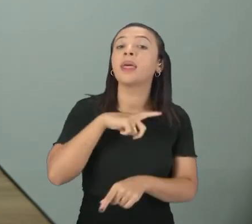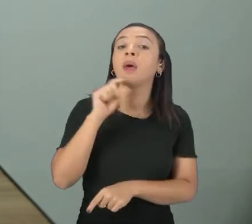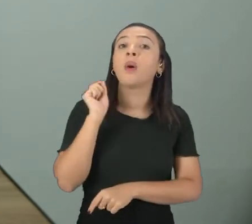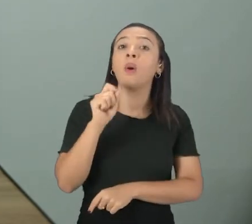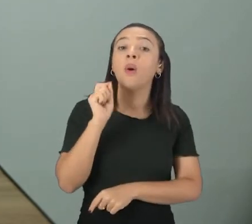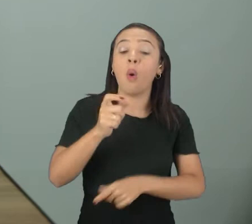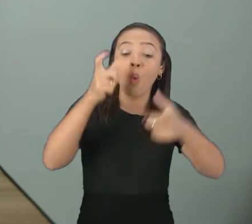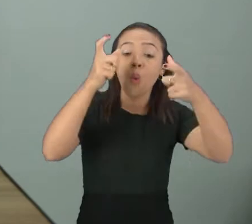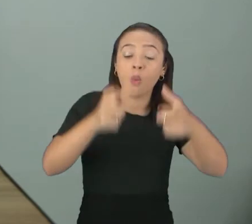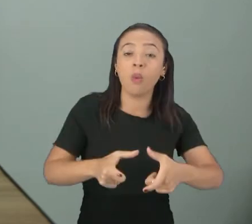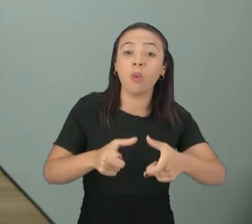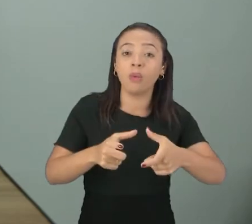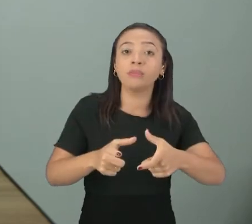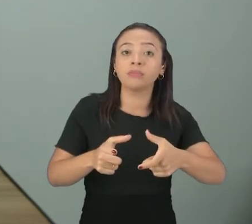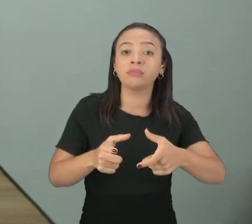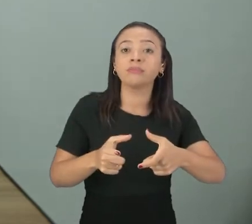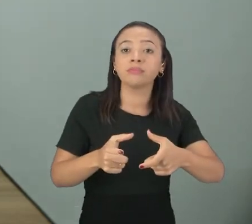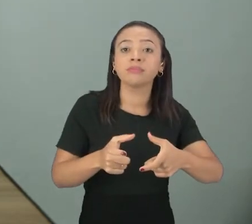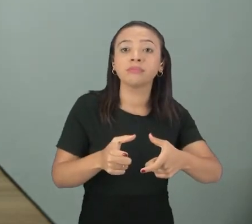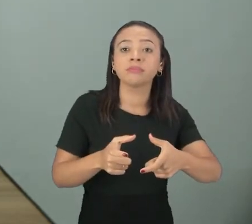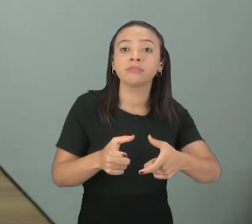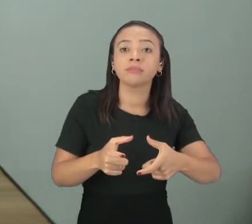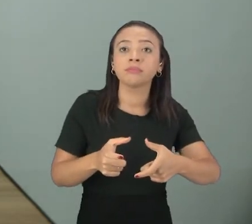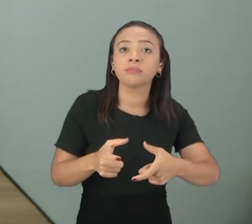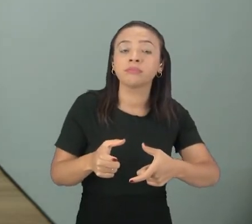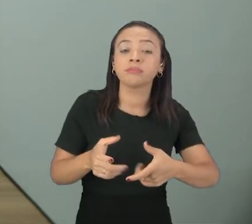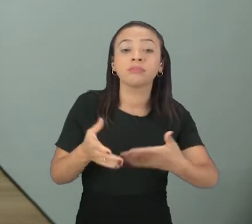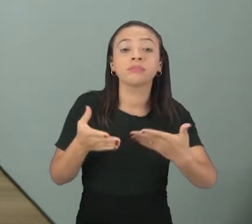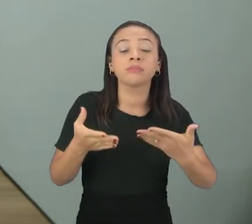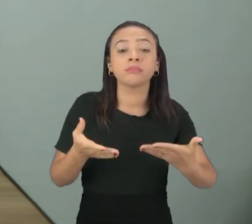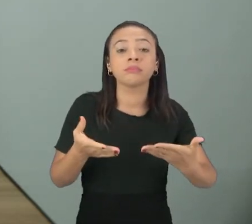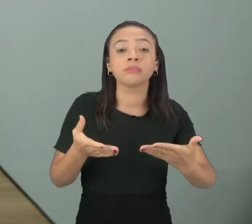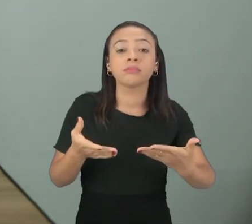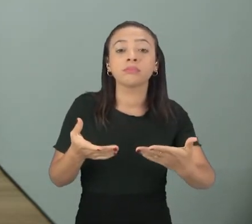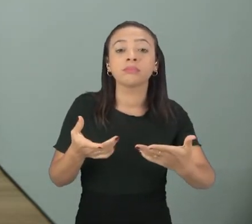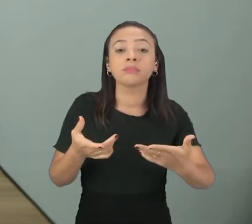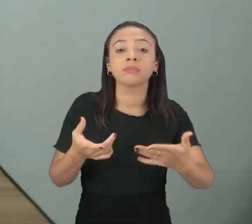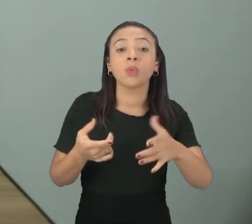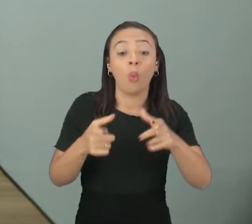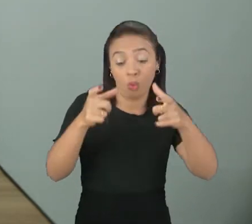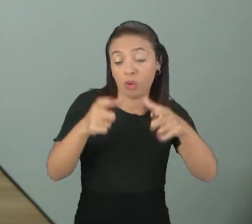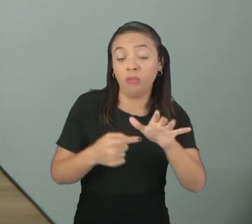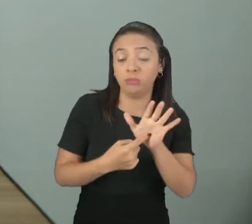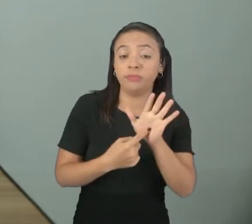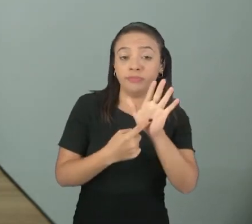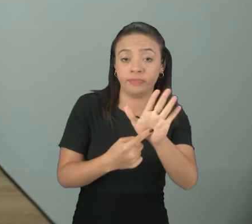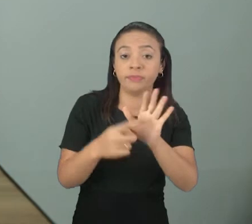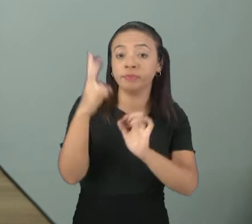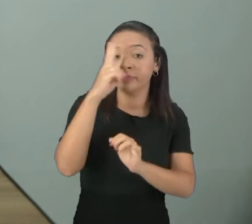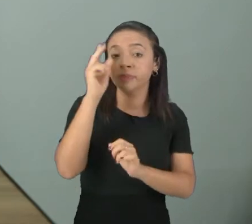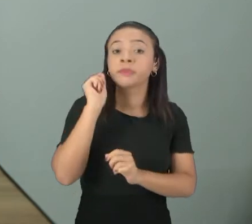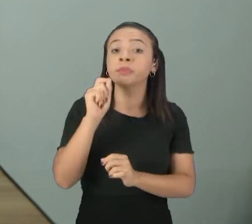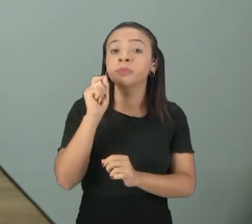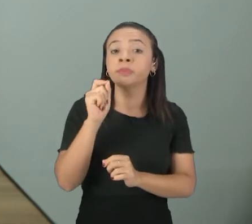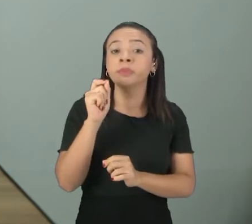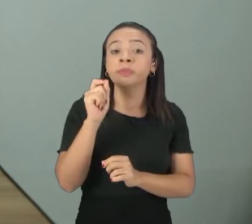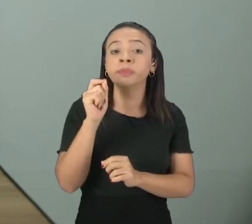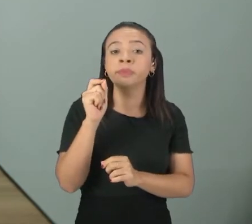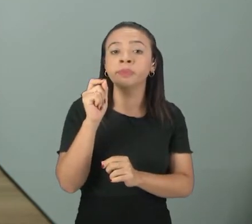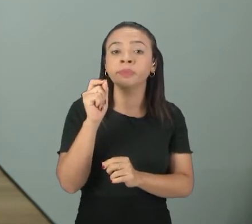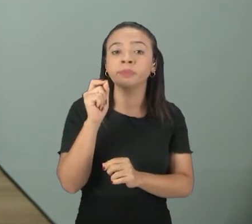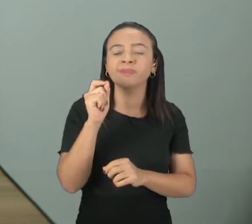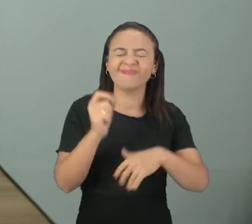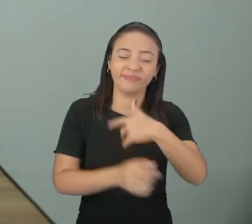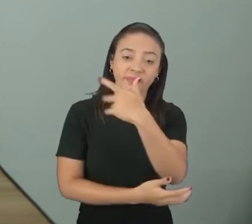o local, né? Um local, por exemplo, que aparece aqui é que o leão,